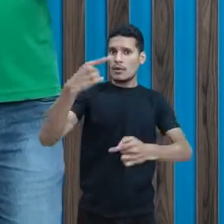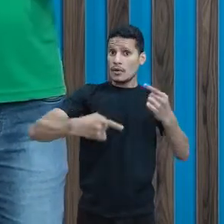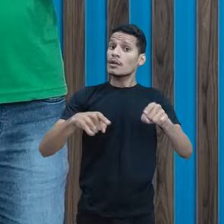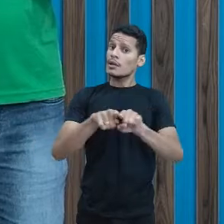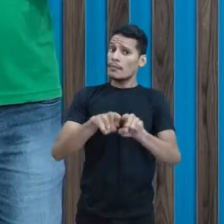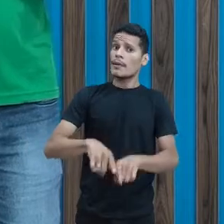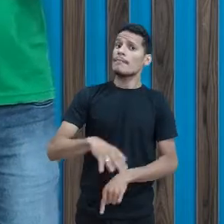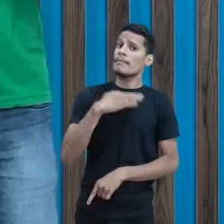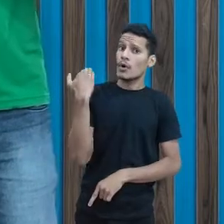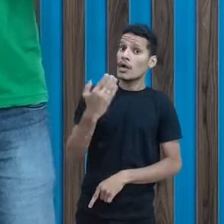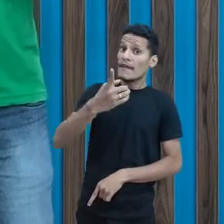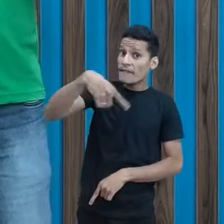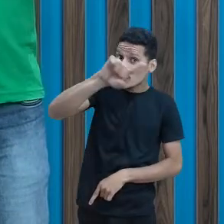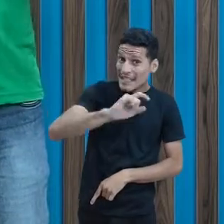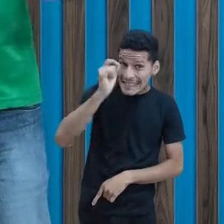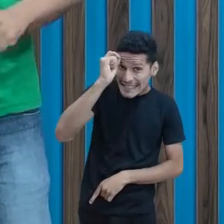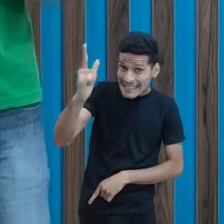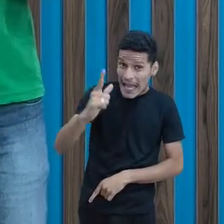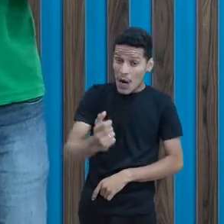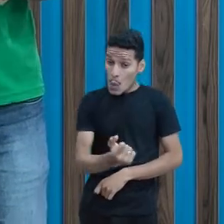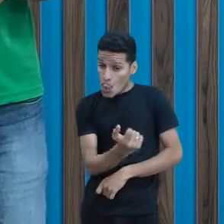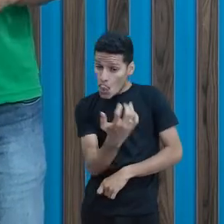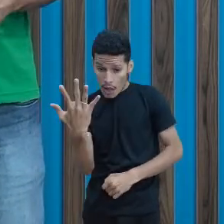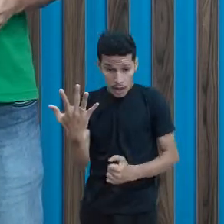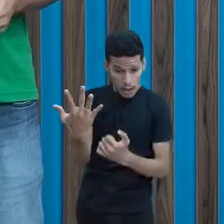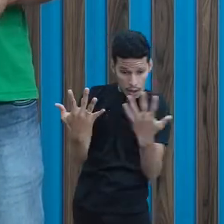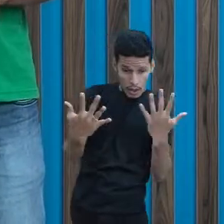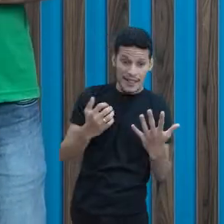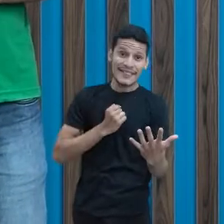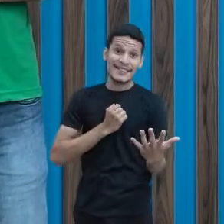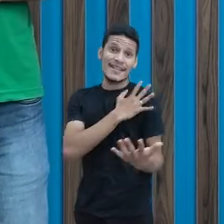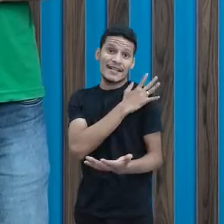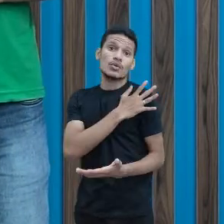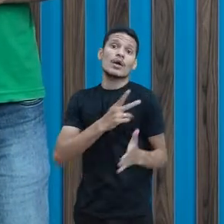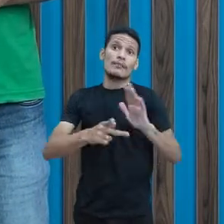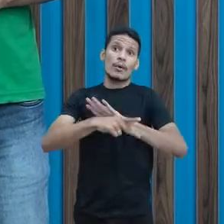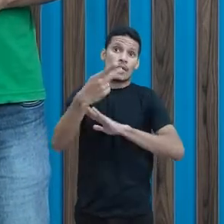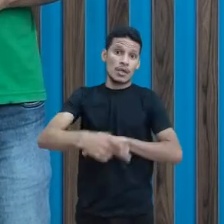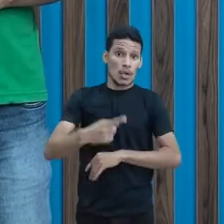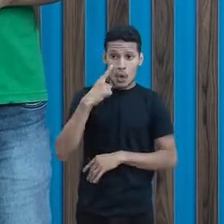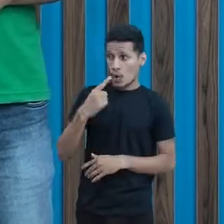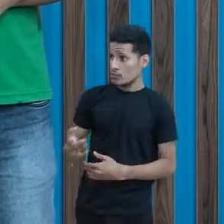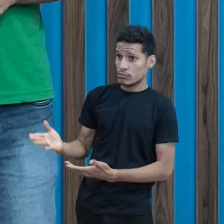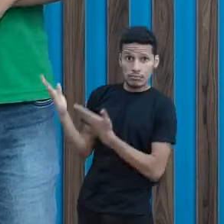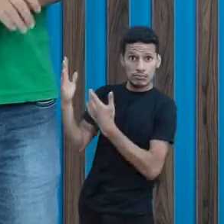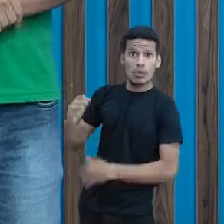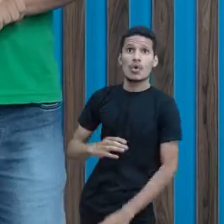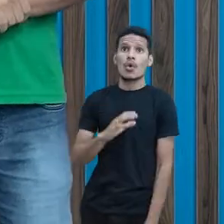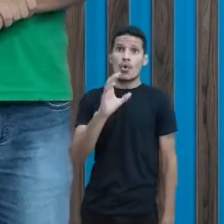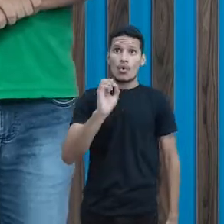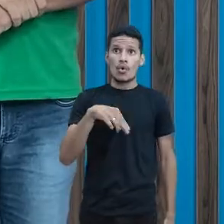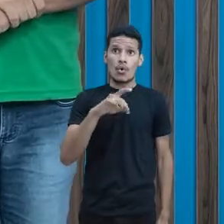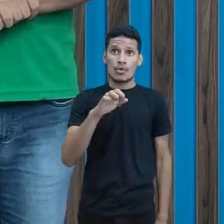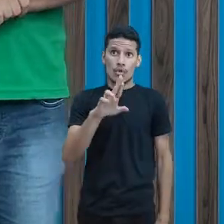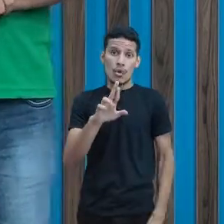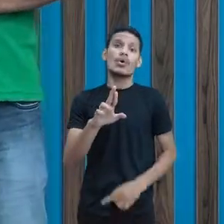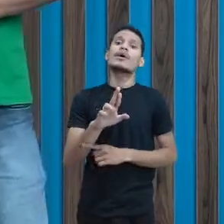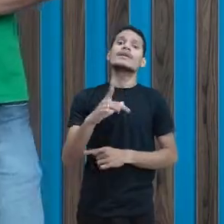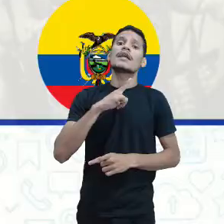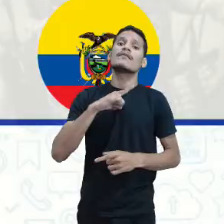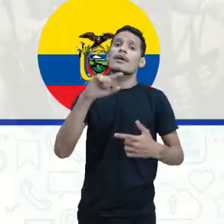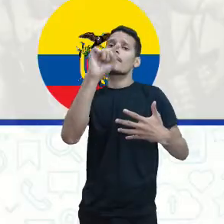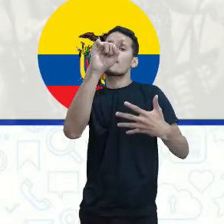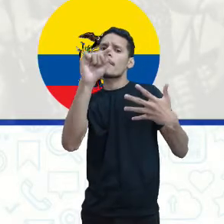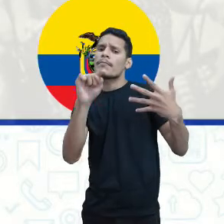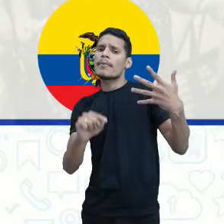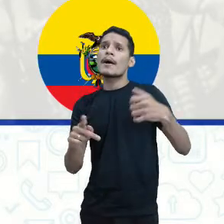terem a dimensão da quantidade de ditaduras que tiveram na América do Sul, a Operação Condor contou, pelo menos, com a participação desses países